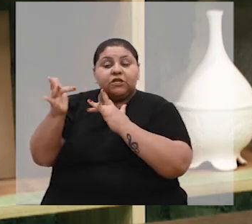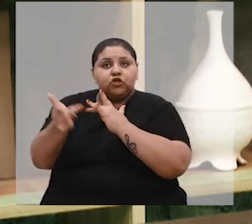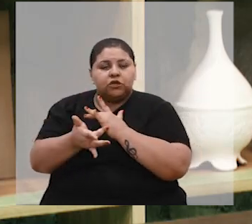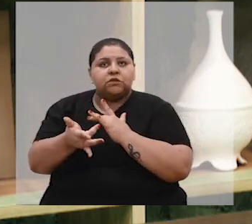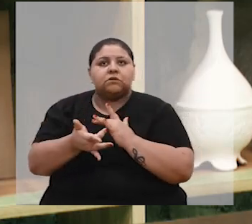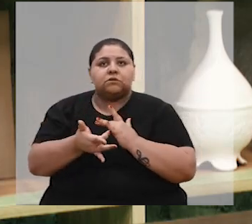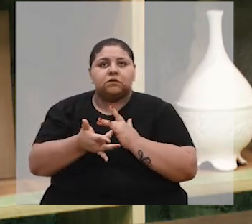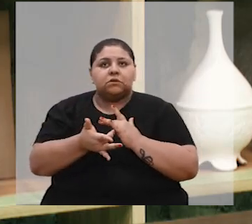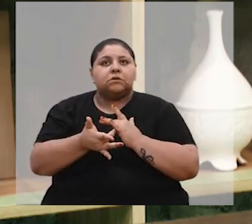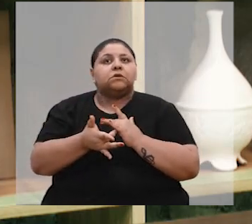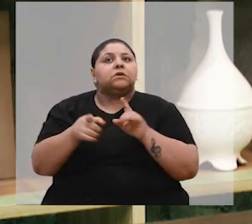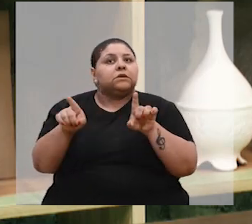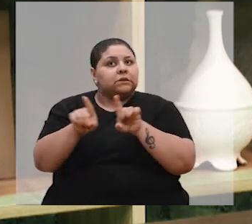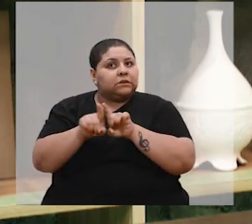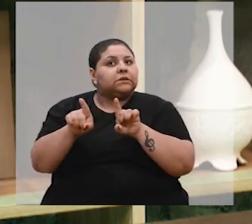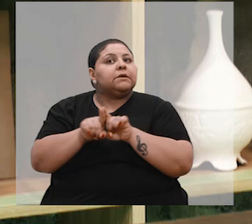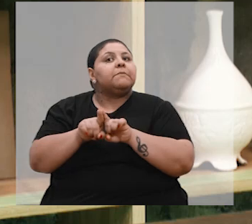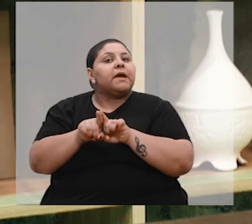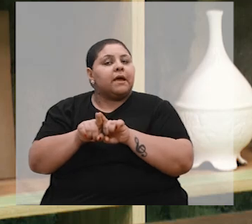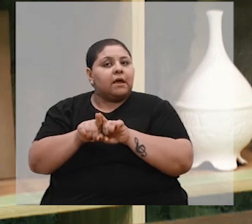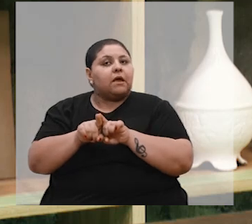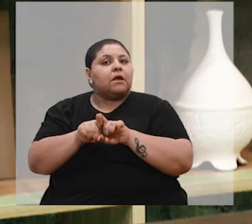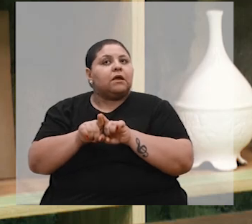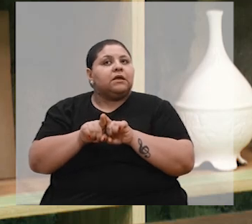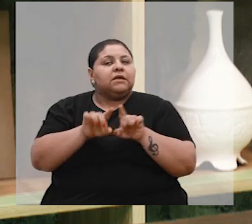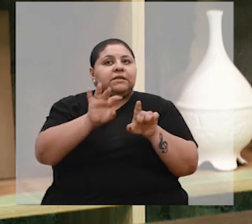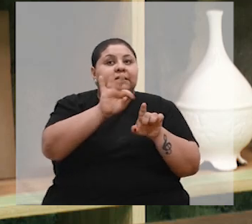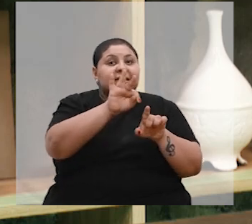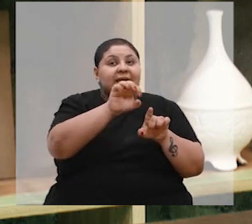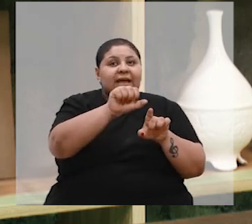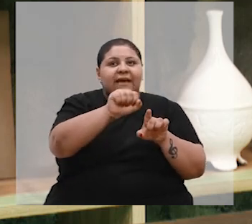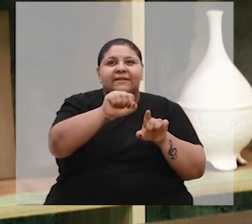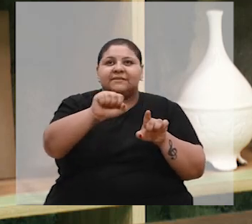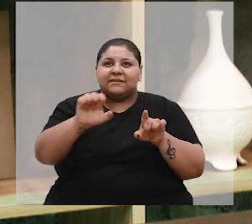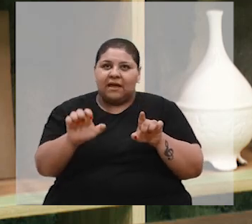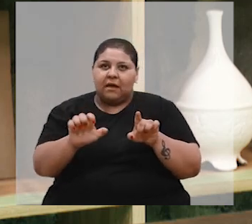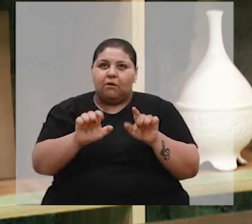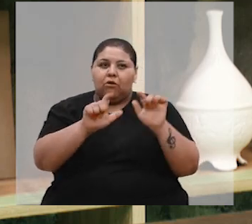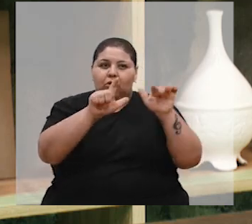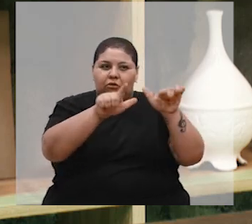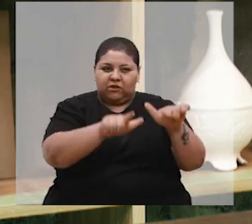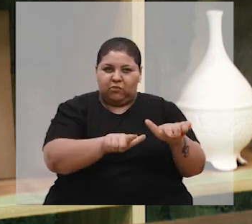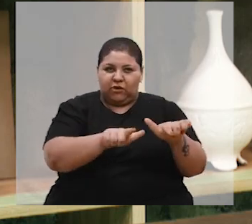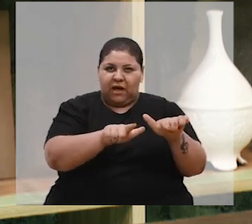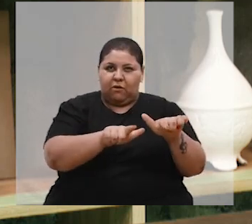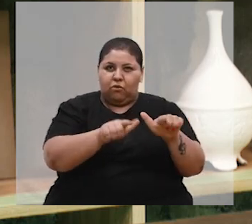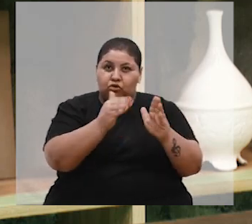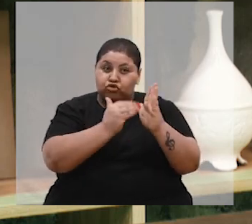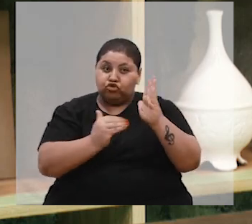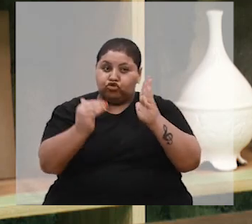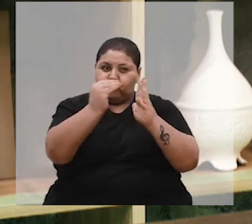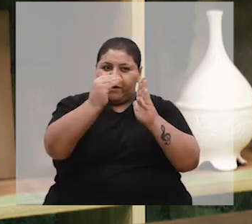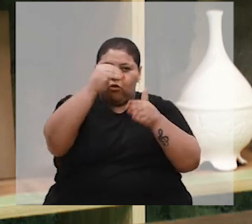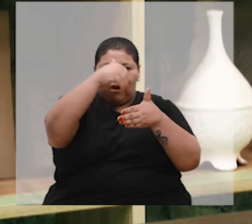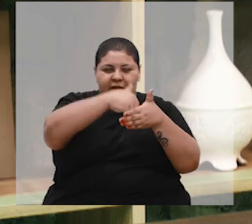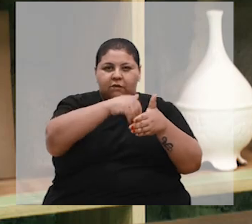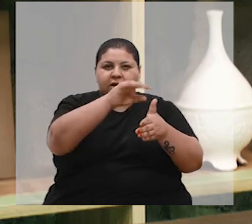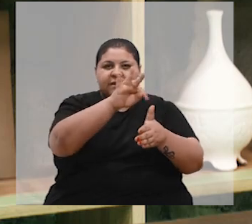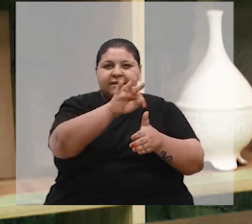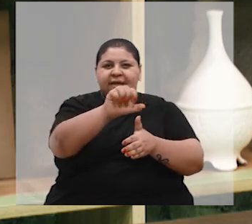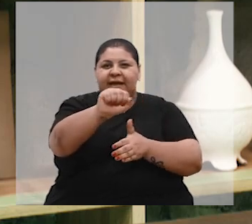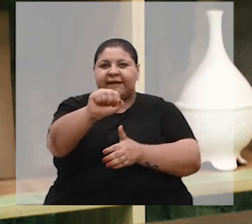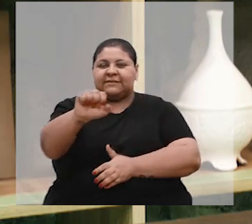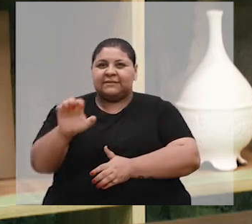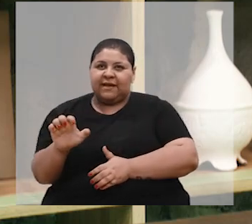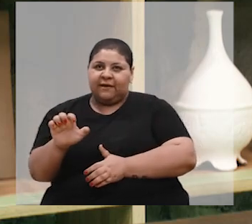né, puxadas para conversa pelo TSE para fazer a sua parte. Inclusive o Google, né, anunciou que nas eleições deste